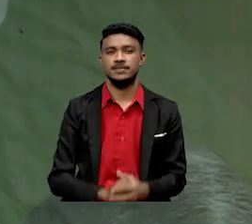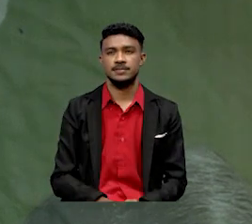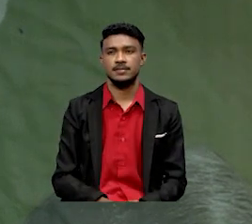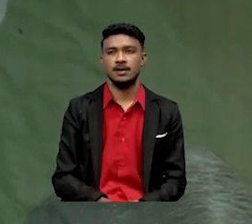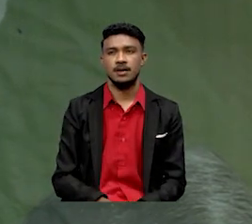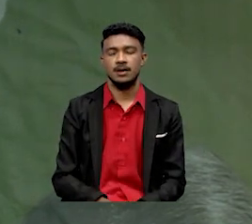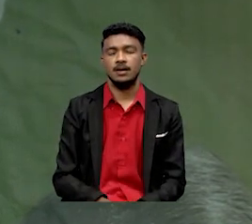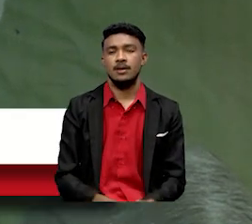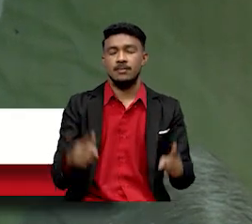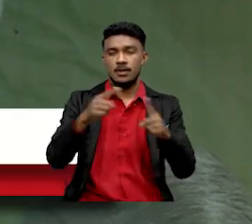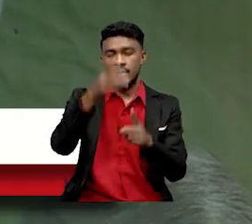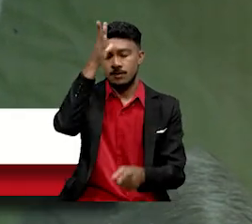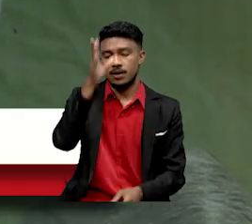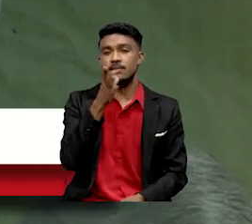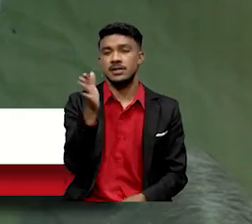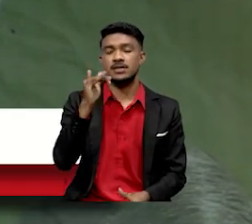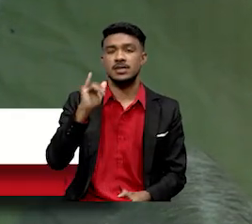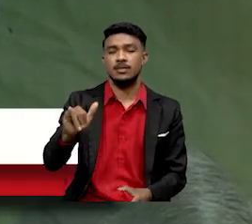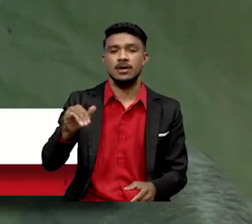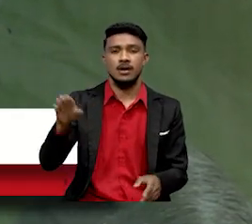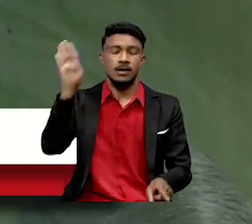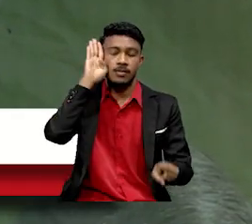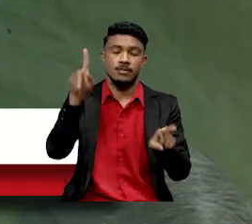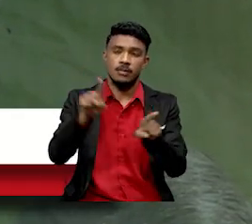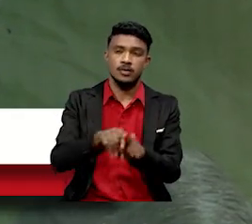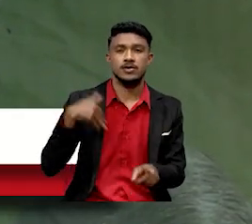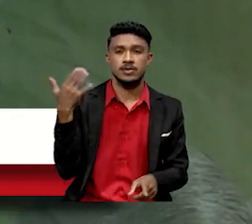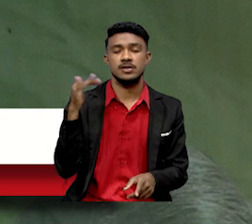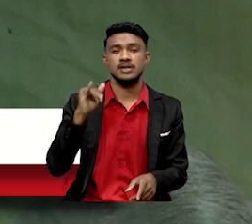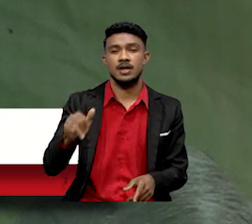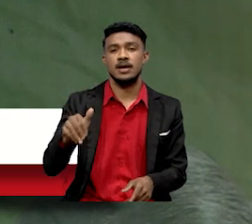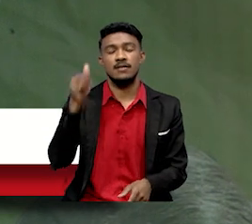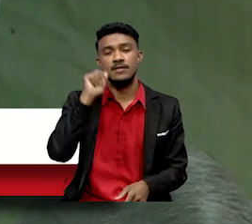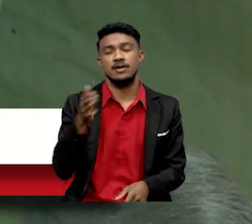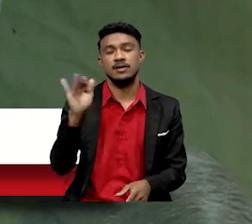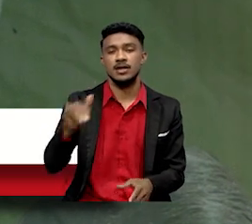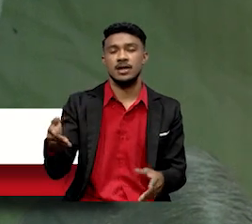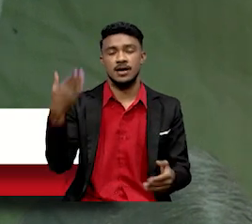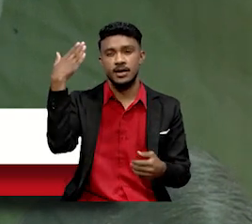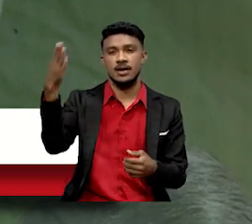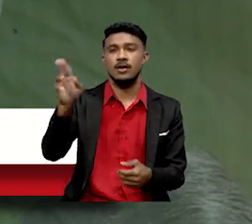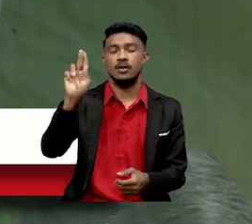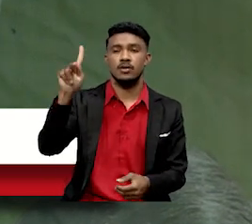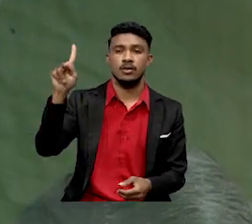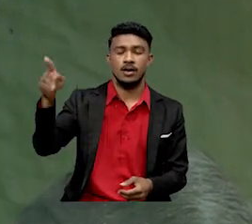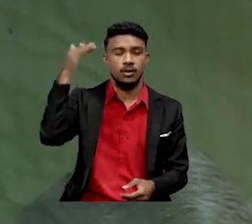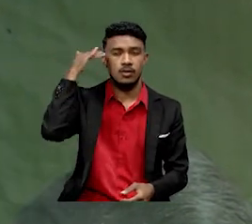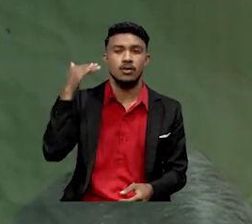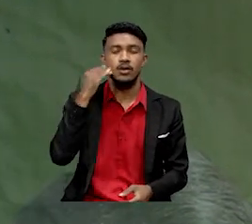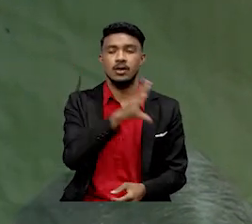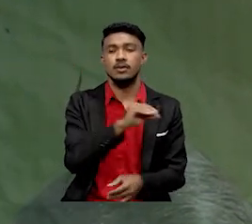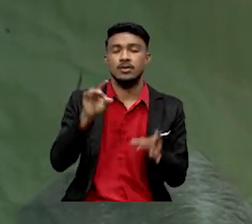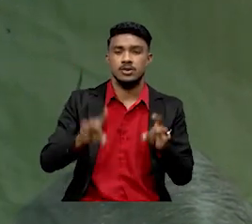Baina nama sira liu ba alin joven sira, fetong sira nebe ke Inglaterra, Irlandia, Korea, i